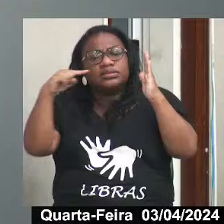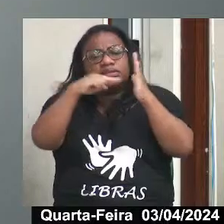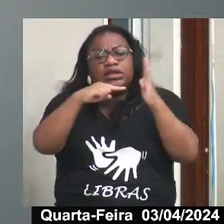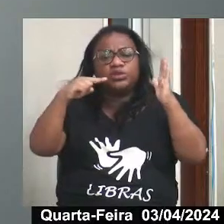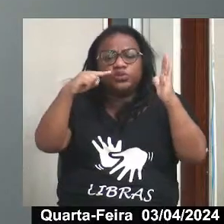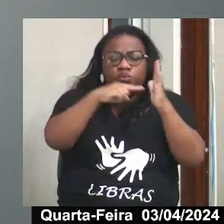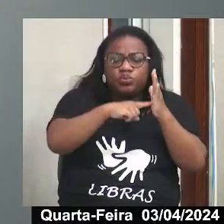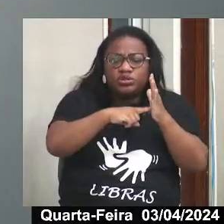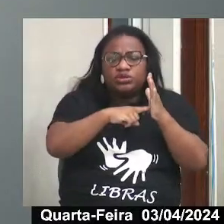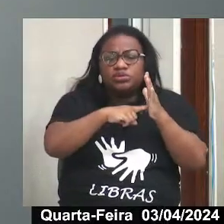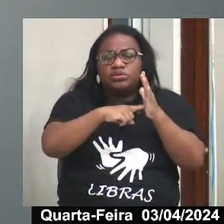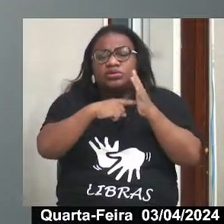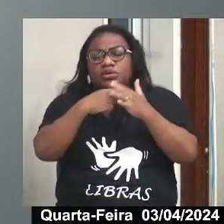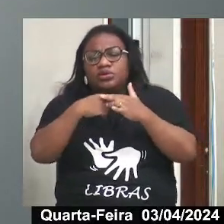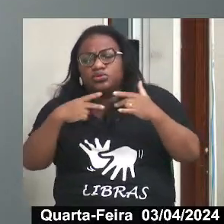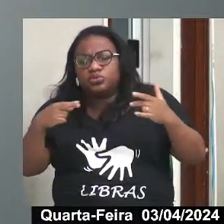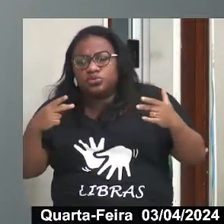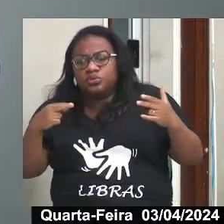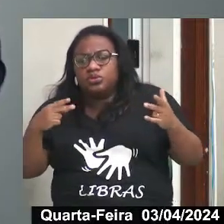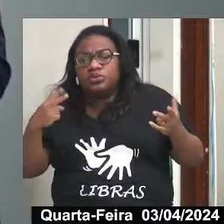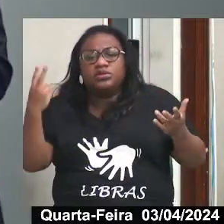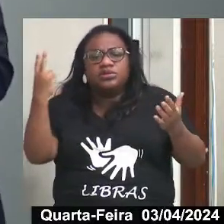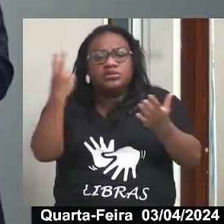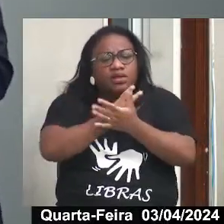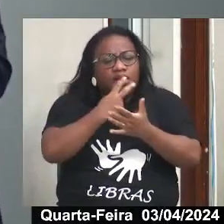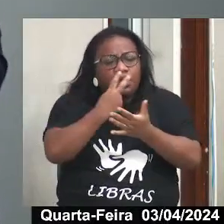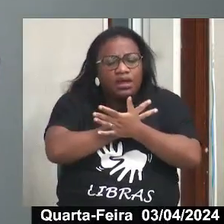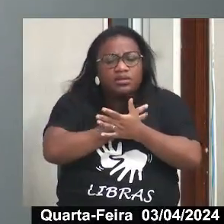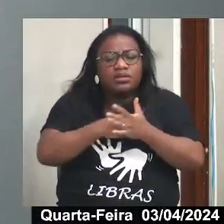que a obra na Caça Miboi estava parada, agora começou.